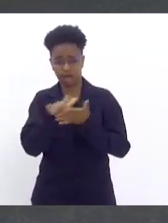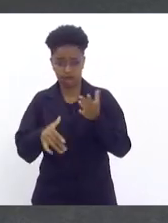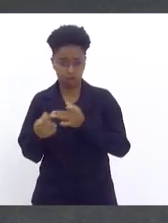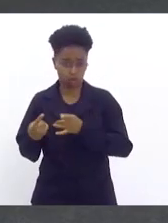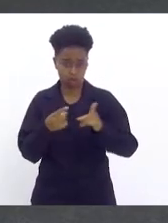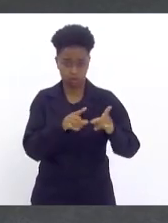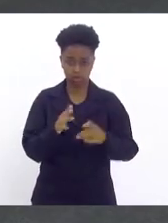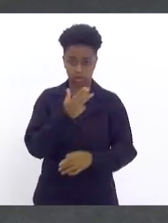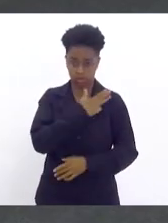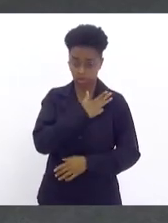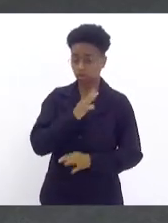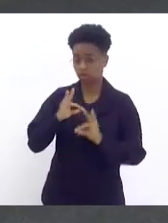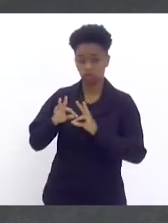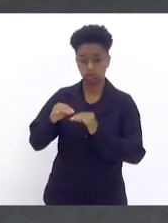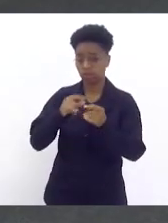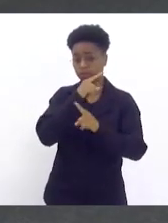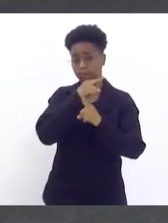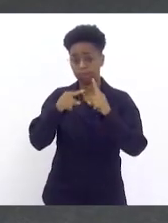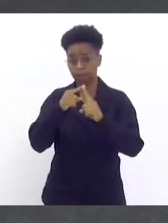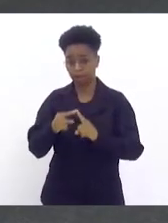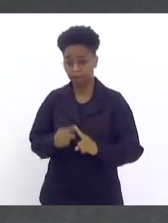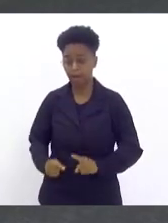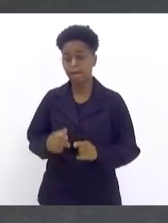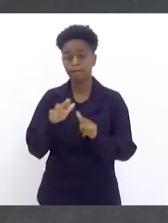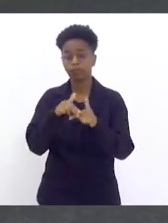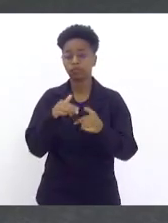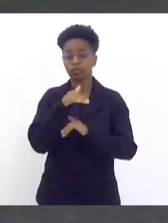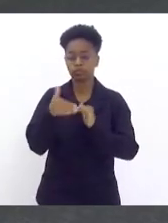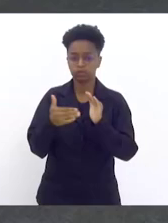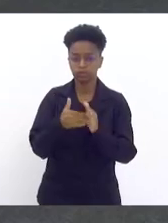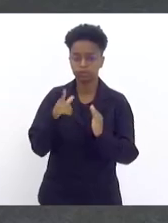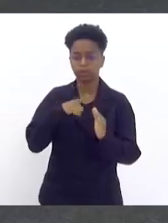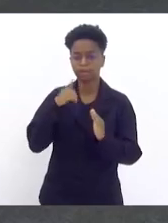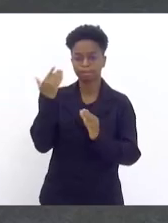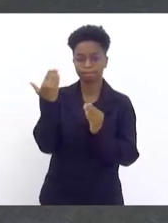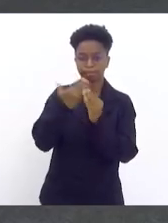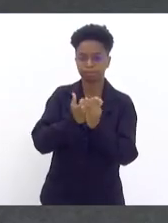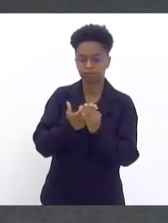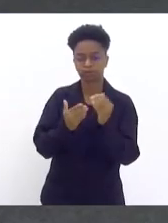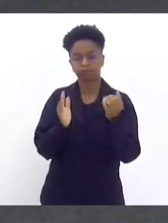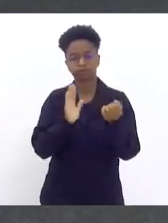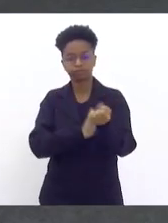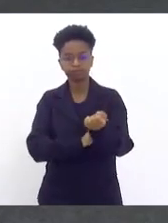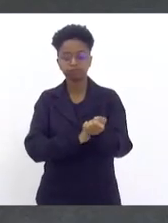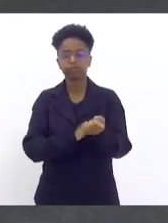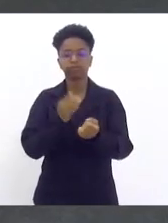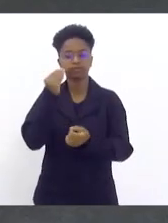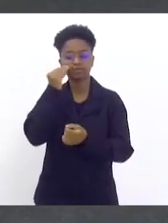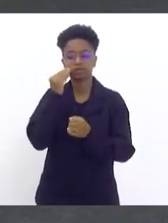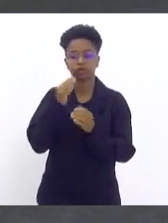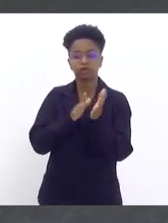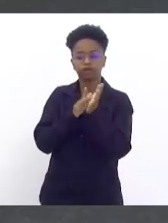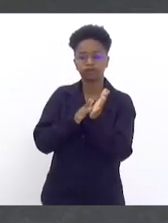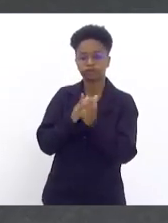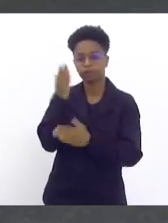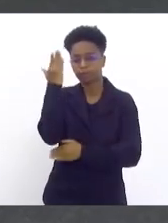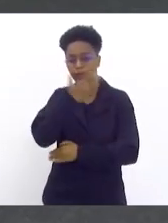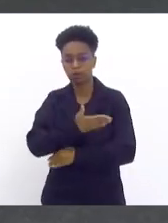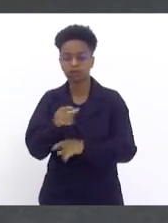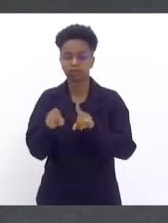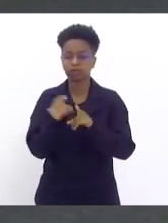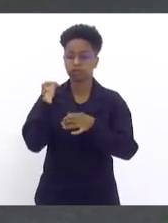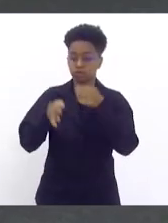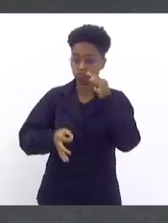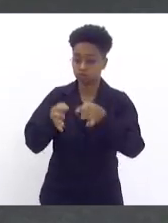todas anuladas porque foram todos frutos de um processo viciado onde eles tentou forjar provas onde o juiz